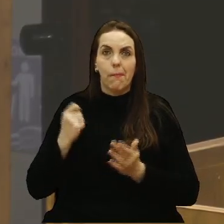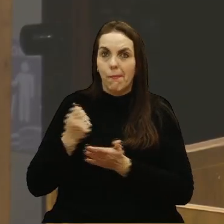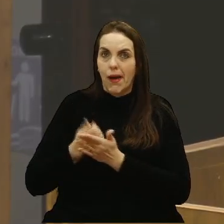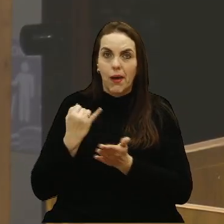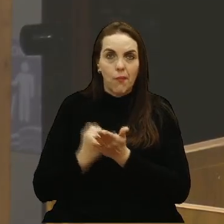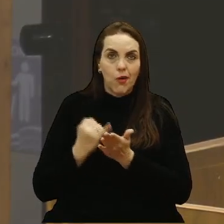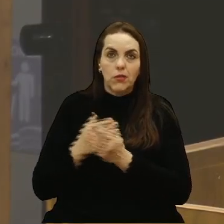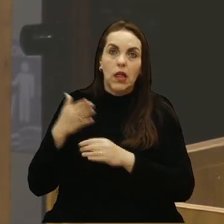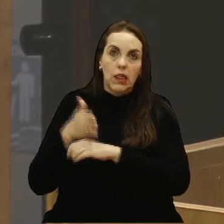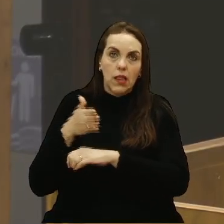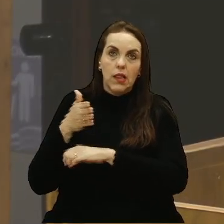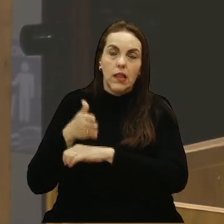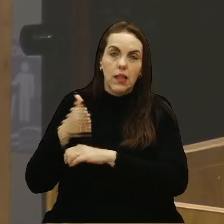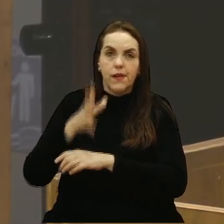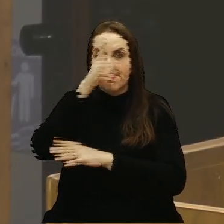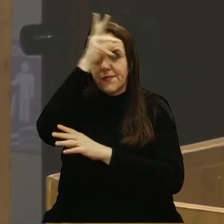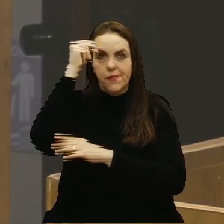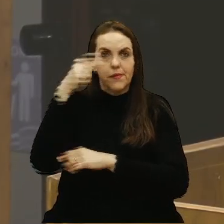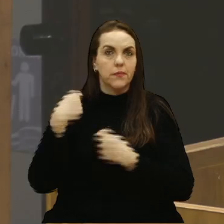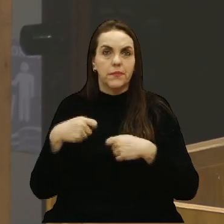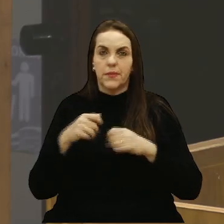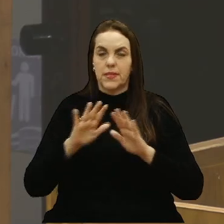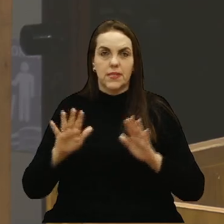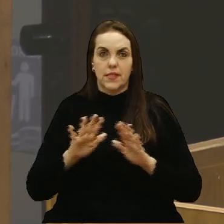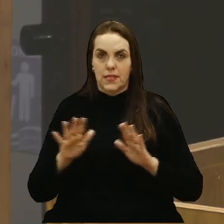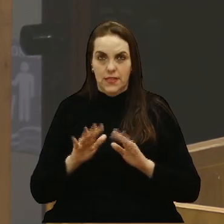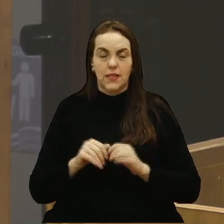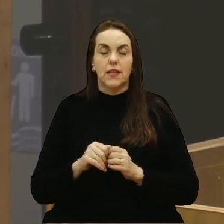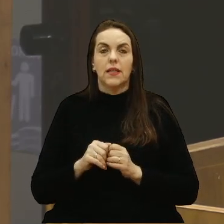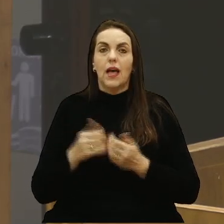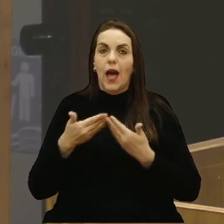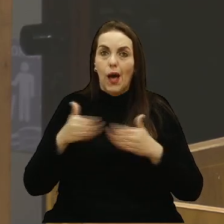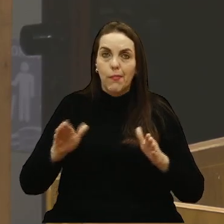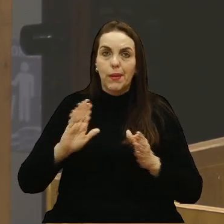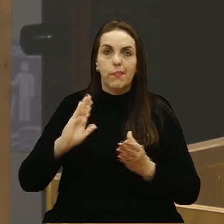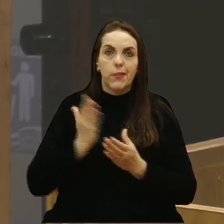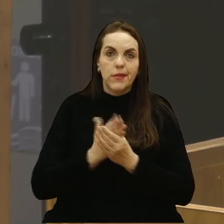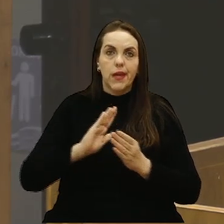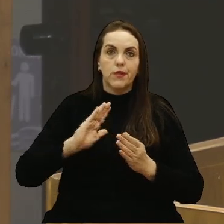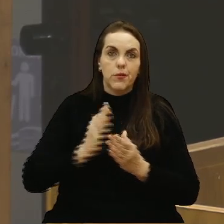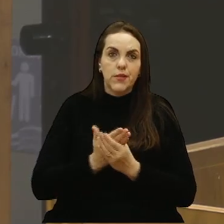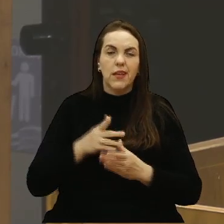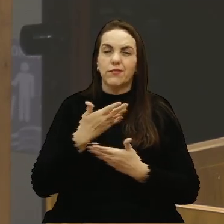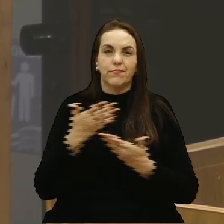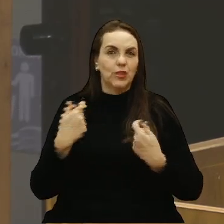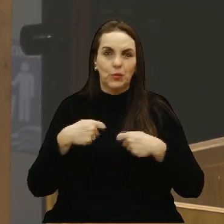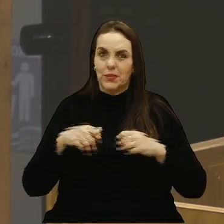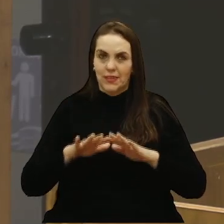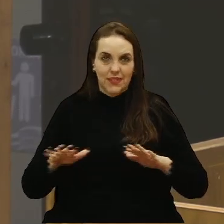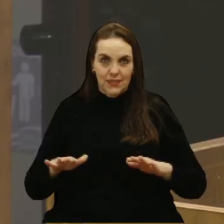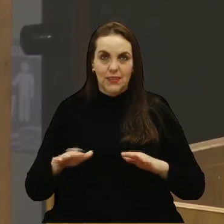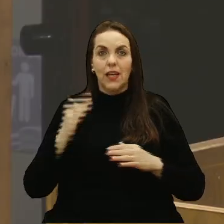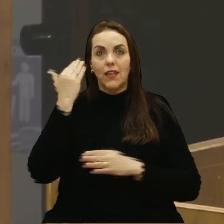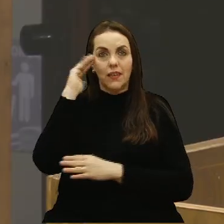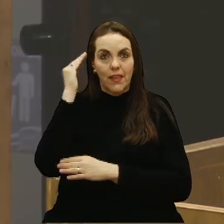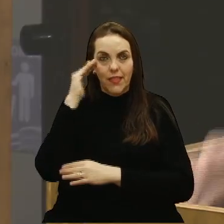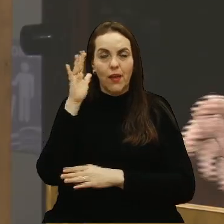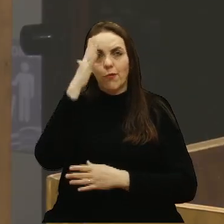né? É a desnecessidade de abertura de processo para situações que realmente se entendeu e se